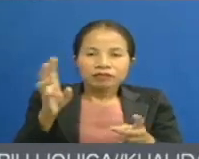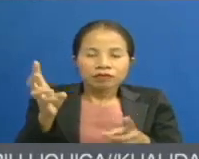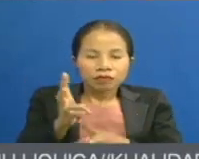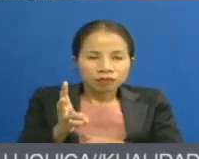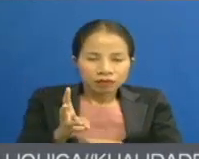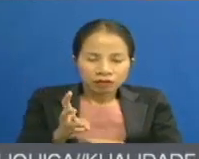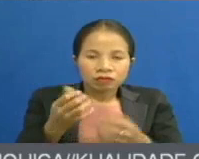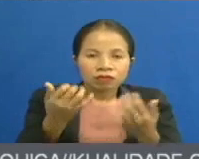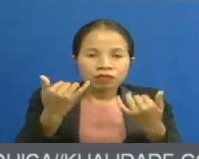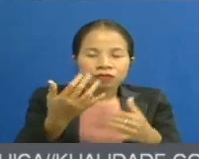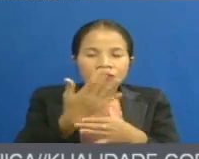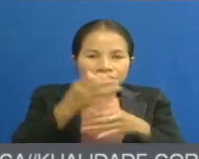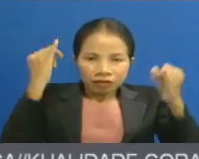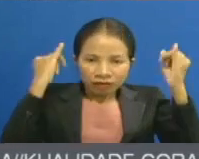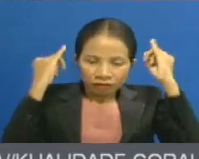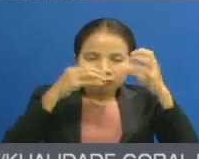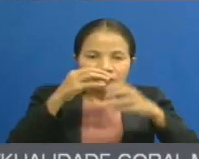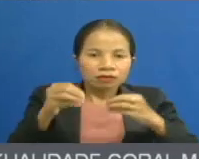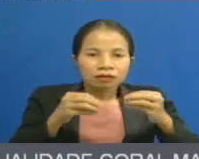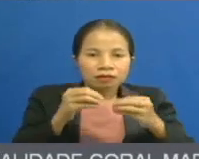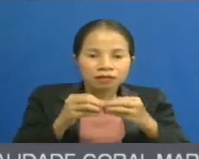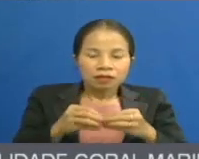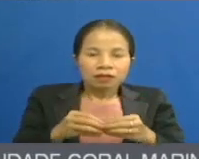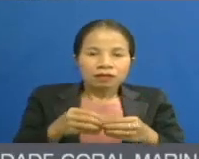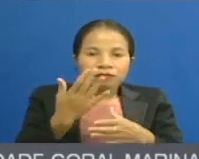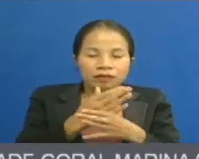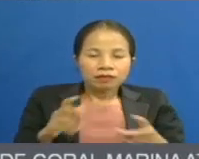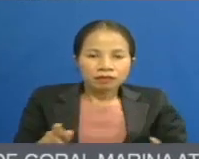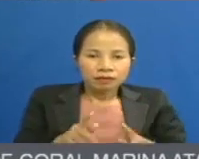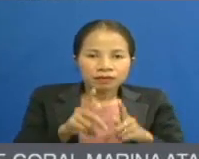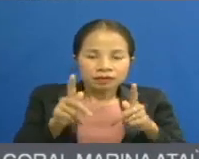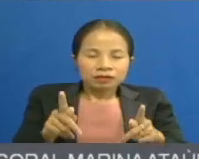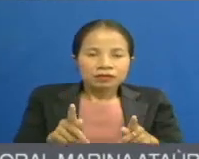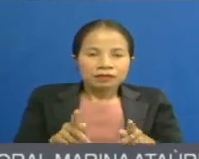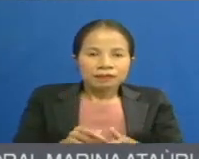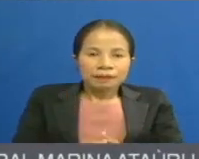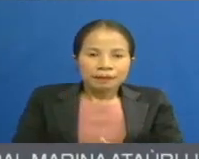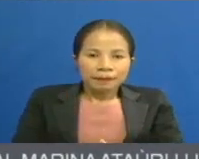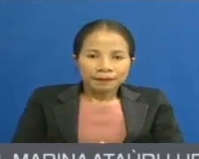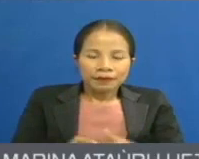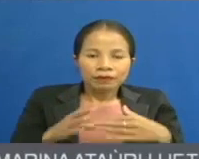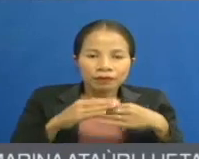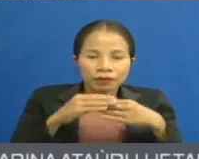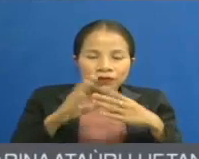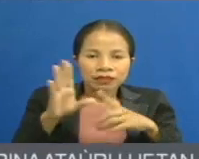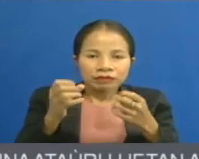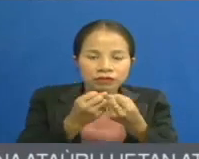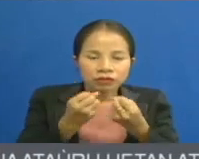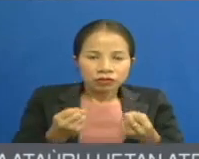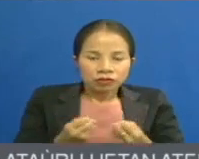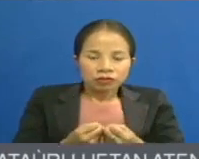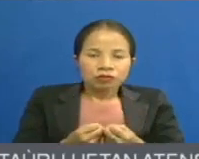o inhalo sensibilização com a campanha público, com a liderança comunitária e a suco casa,